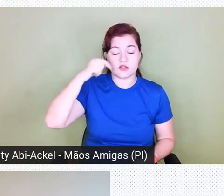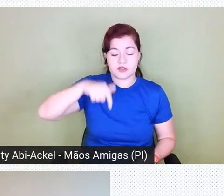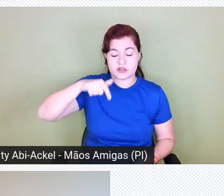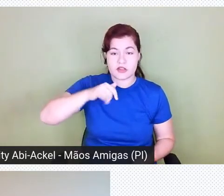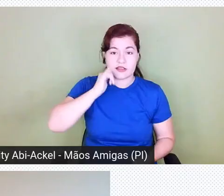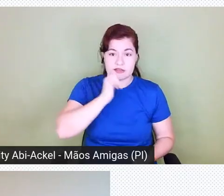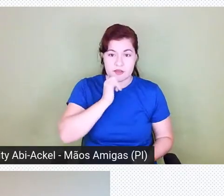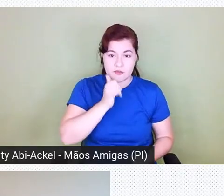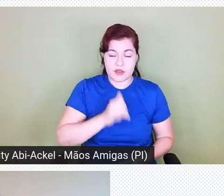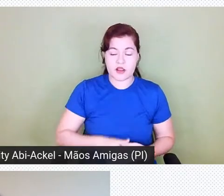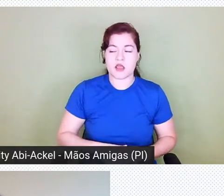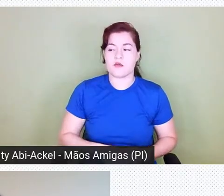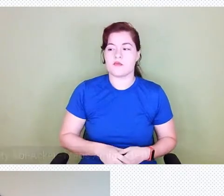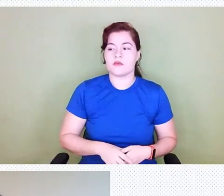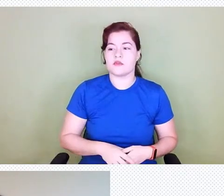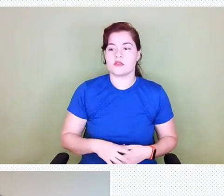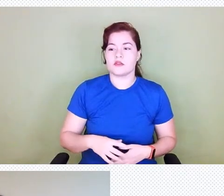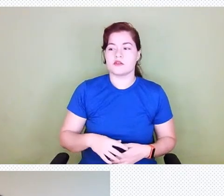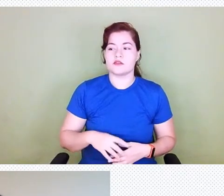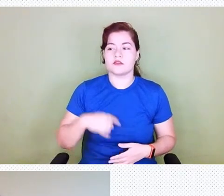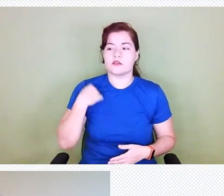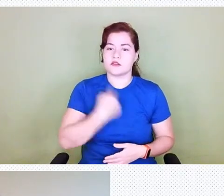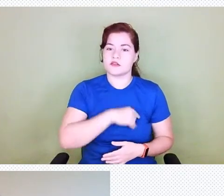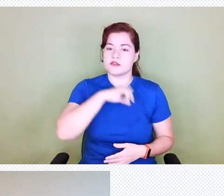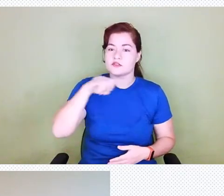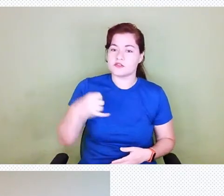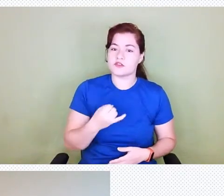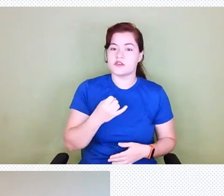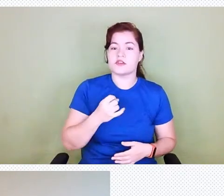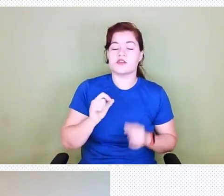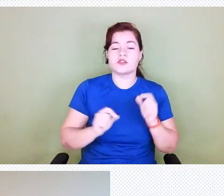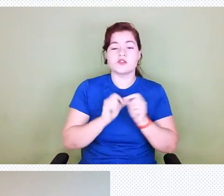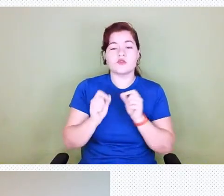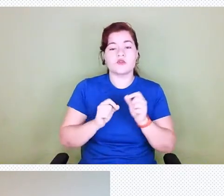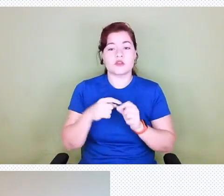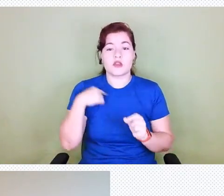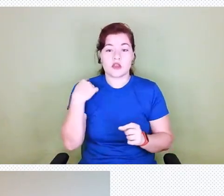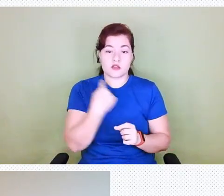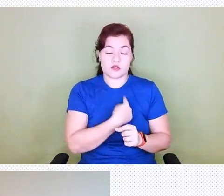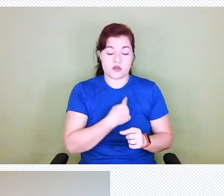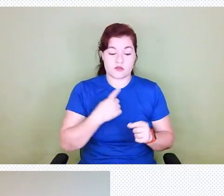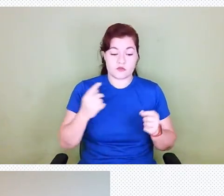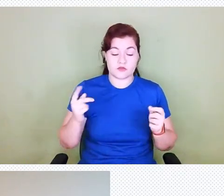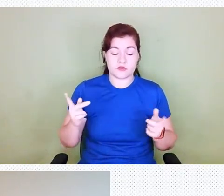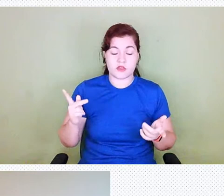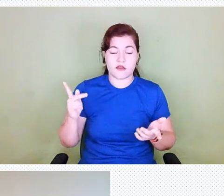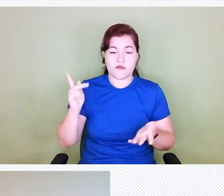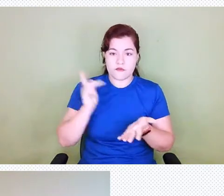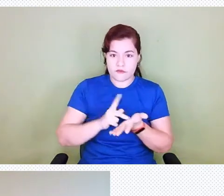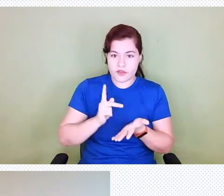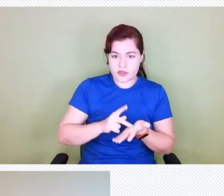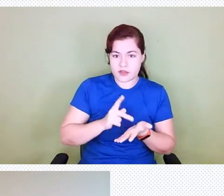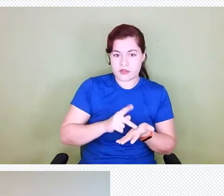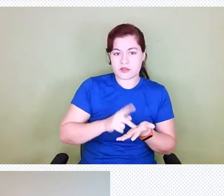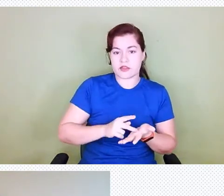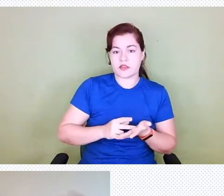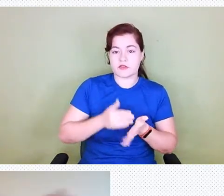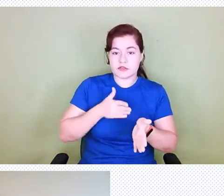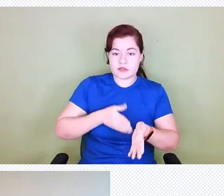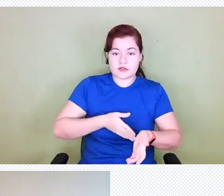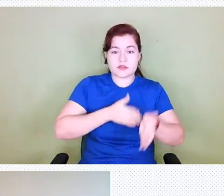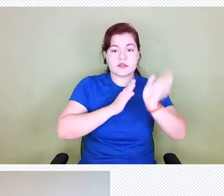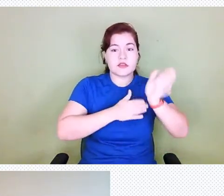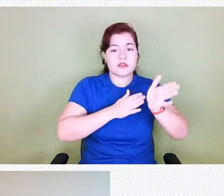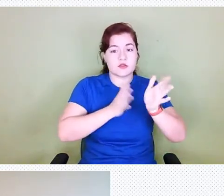parábola, cabe aos verdadeiros discípulos de Jesus na atualidade, que somos nós, né?